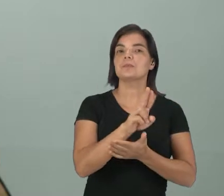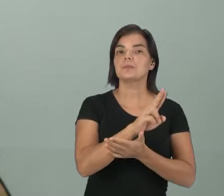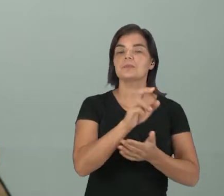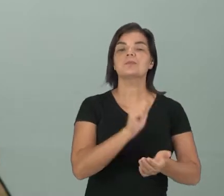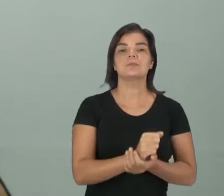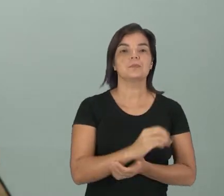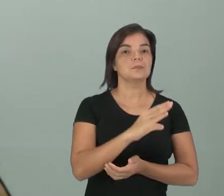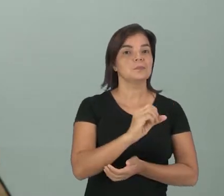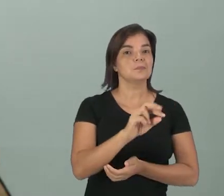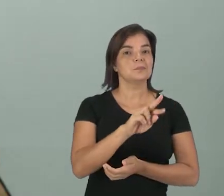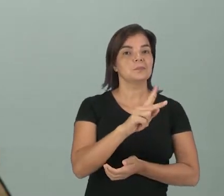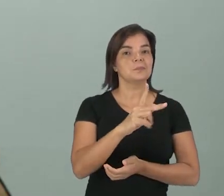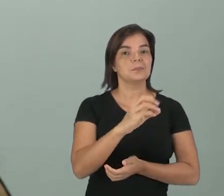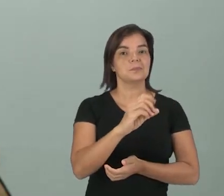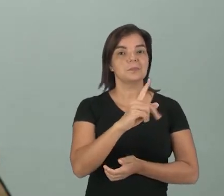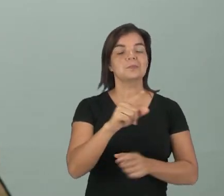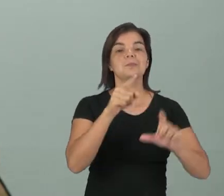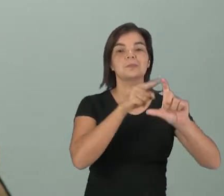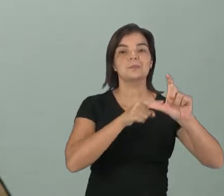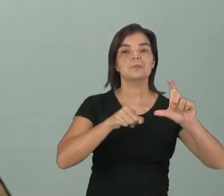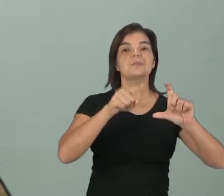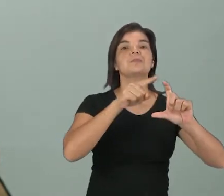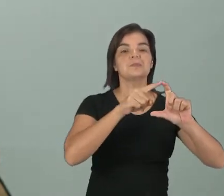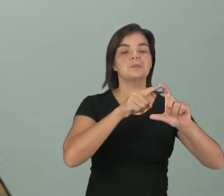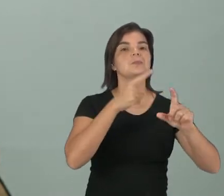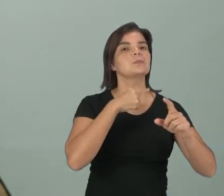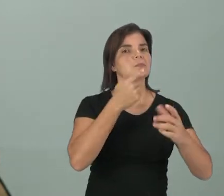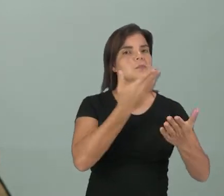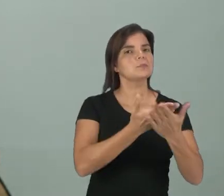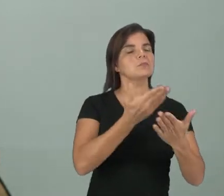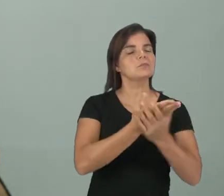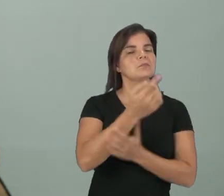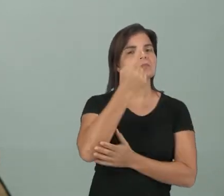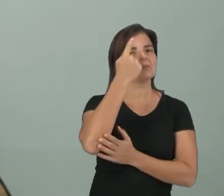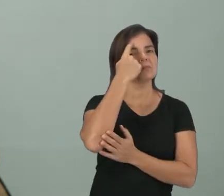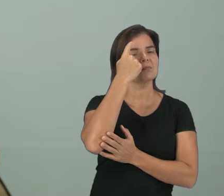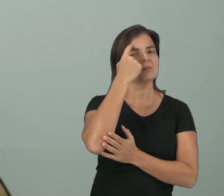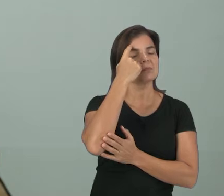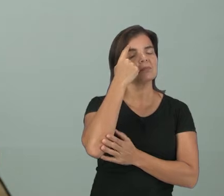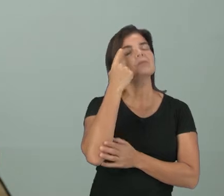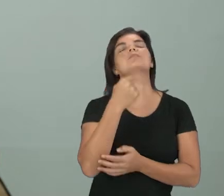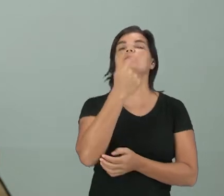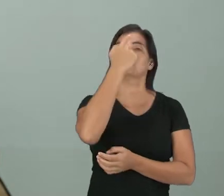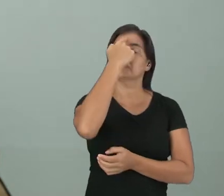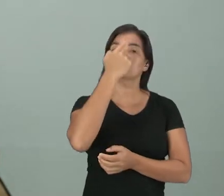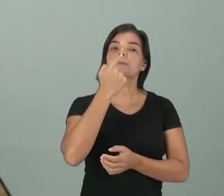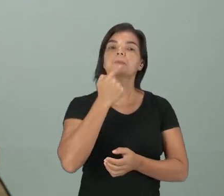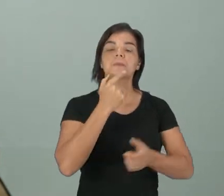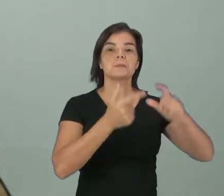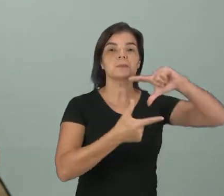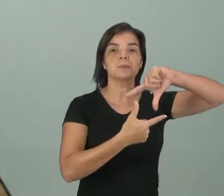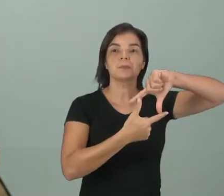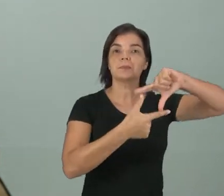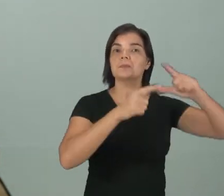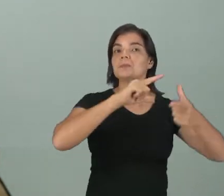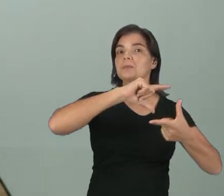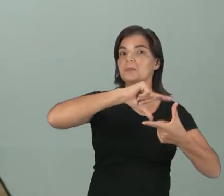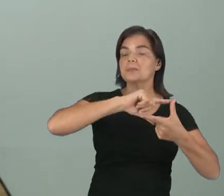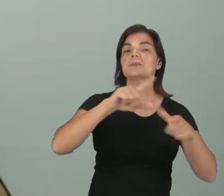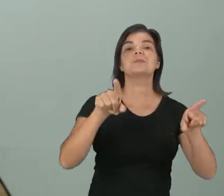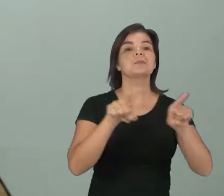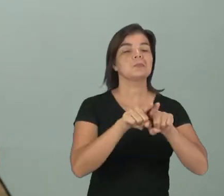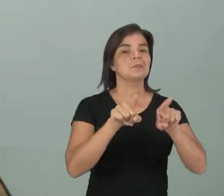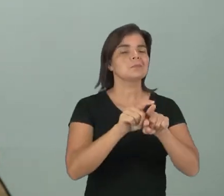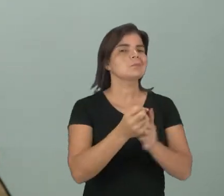de corpos redondos, e estudamos sobre eles. E quando paramos para pensar nas figuras geométricas, nos sólidos geométricos,